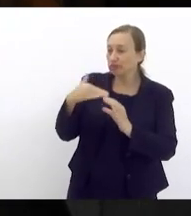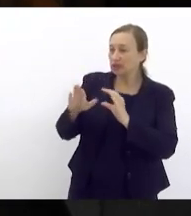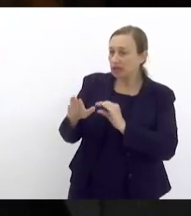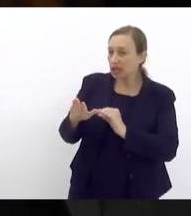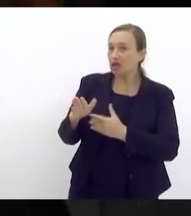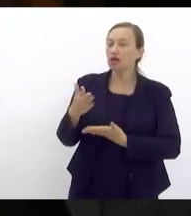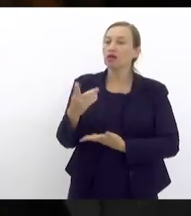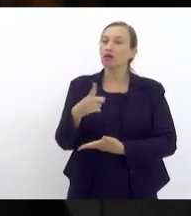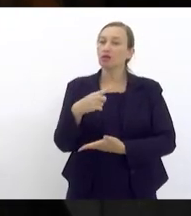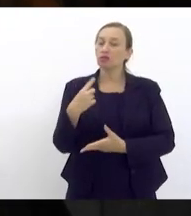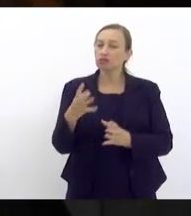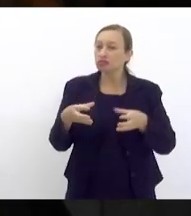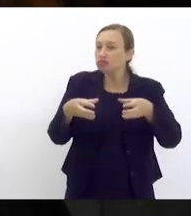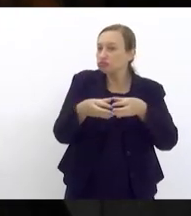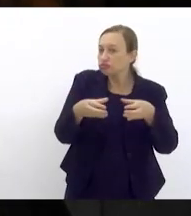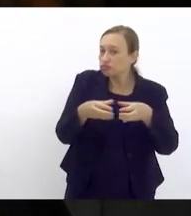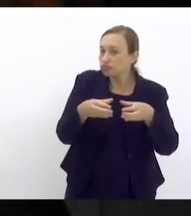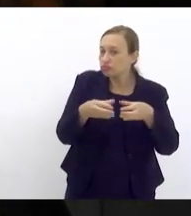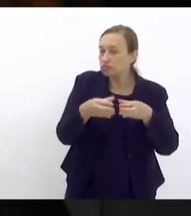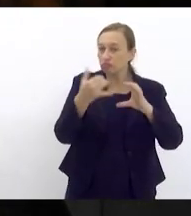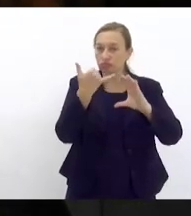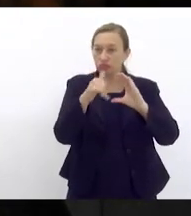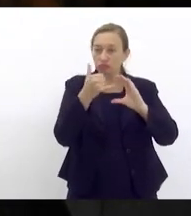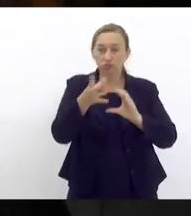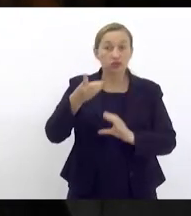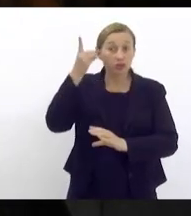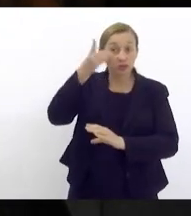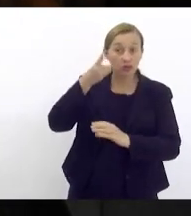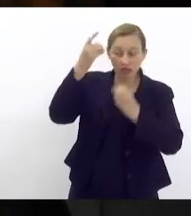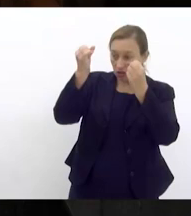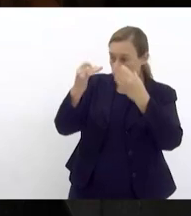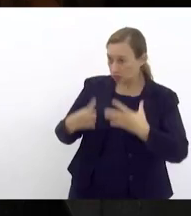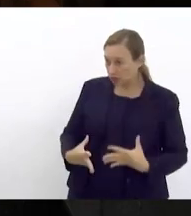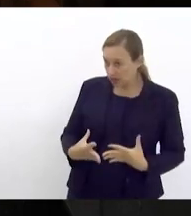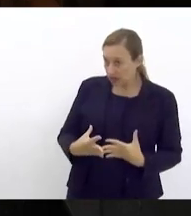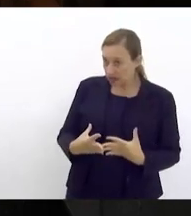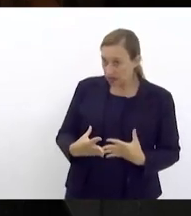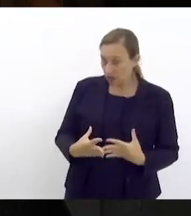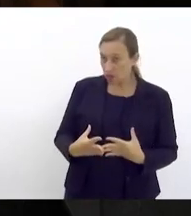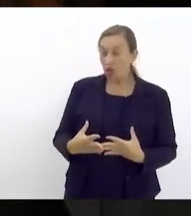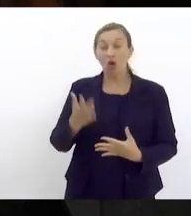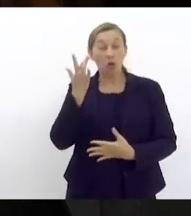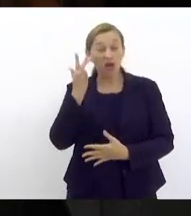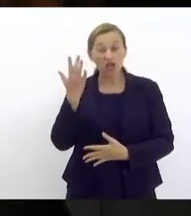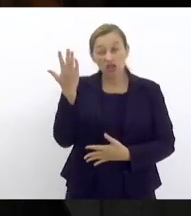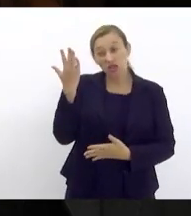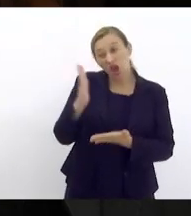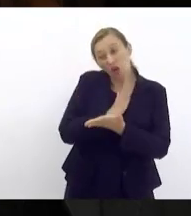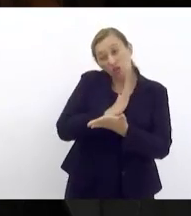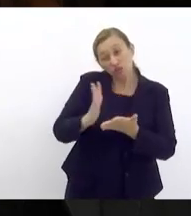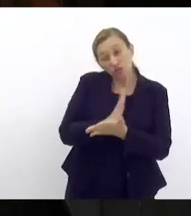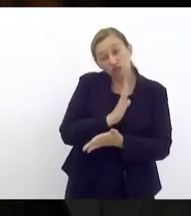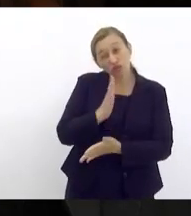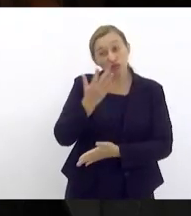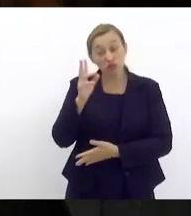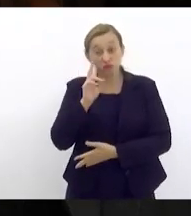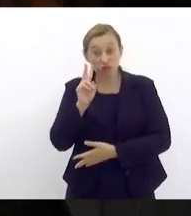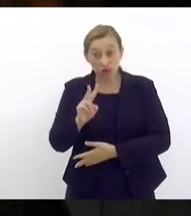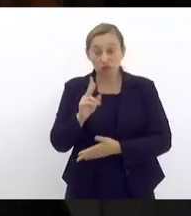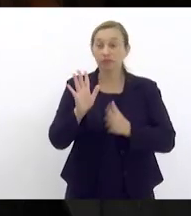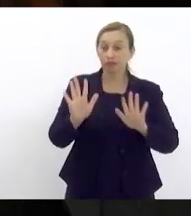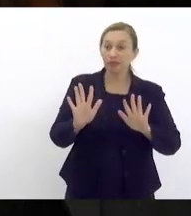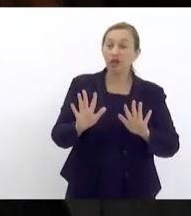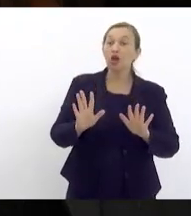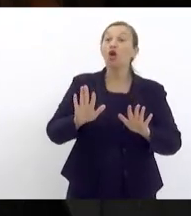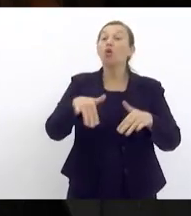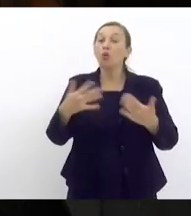o nosso grupo dos deputados uma explicação mas obviamente nem todos viram né é que produtos têm